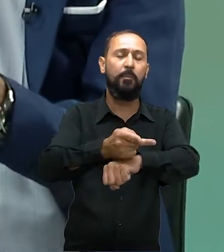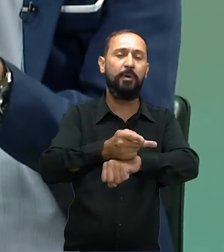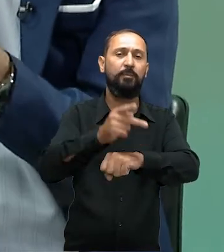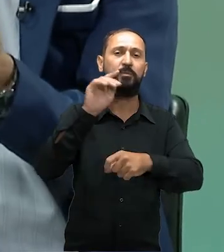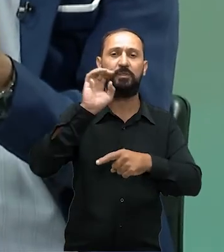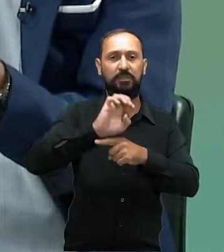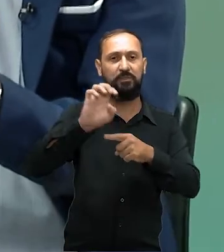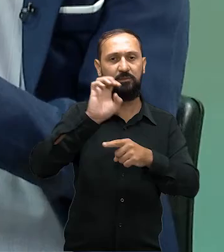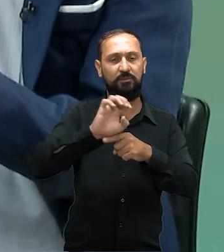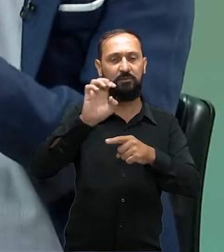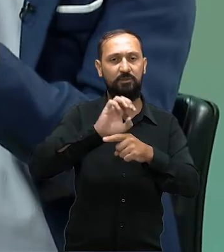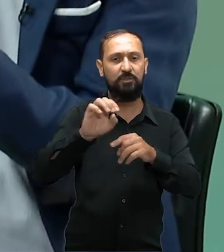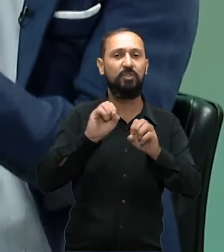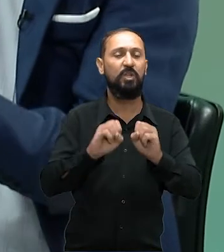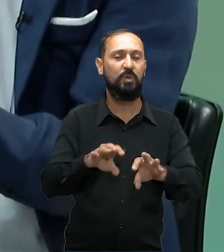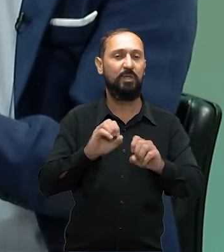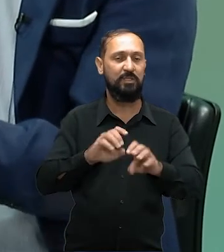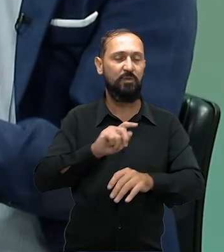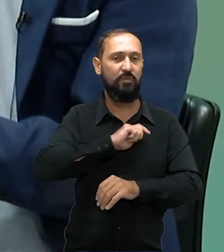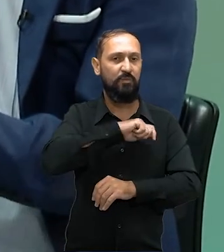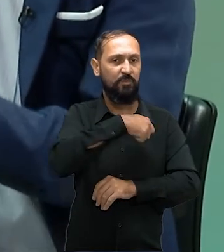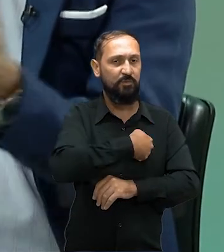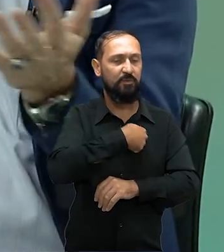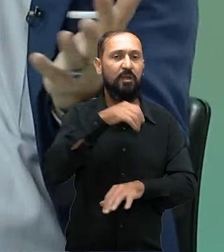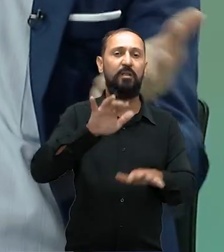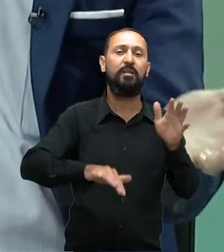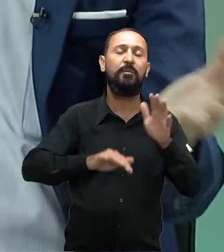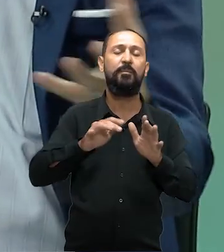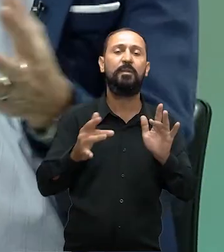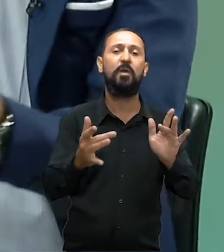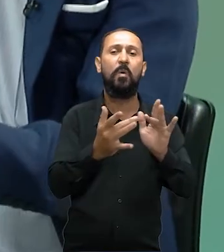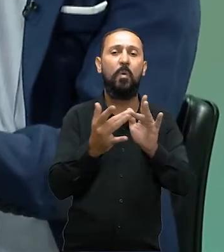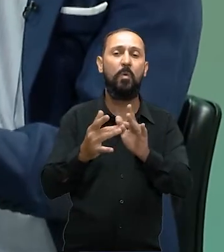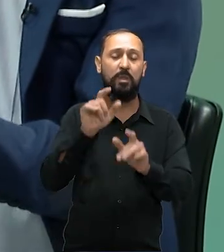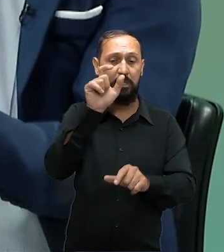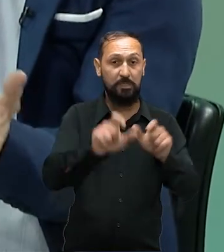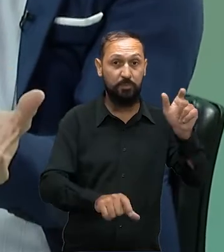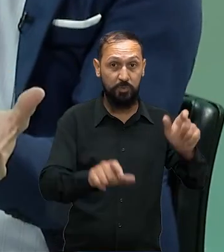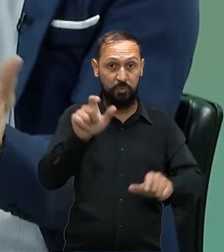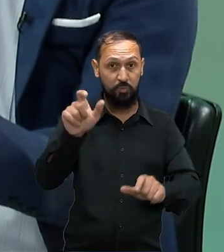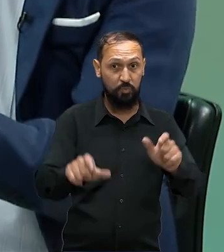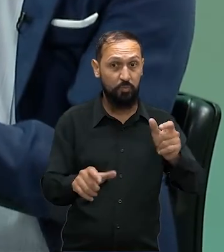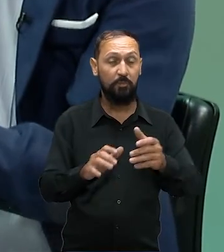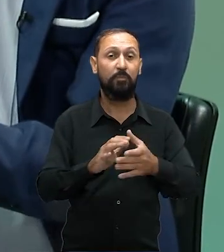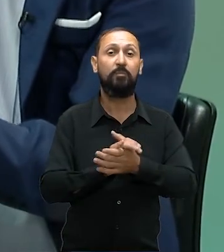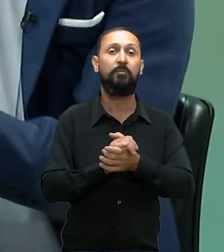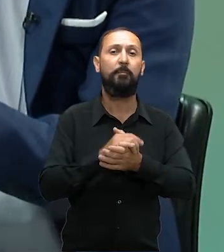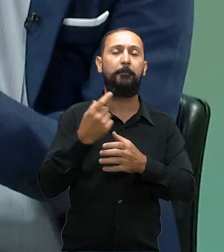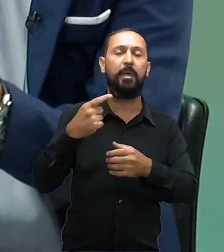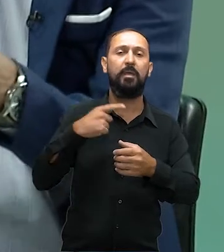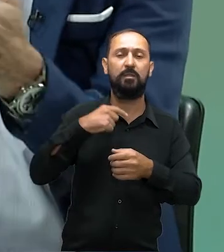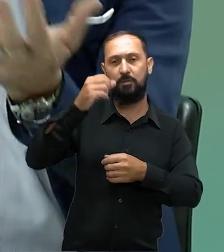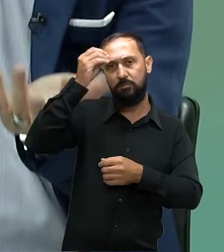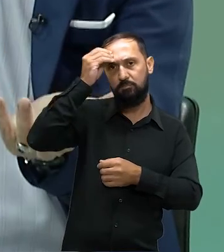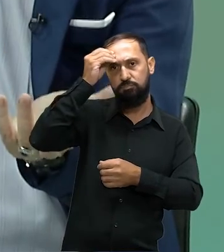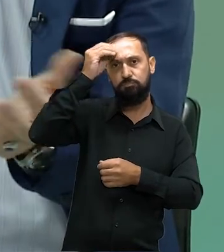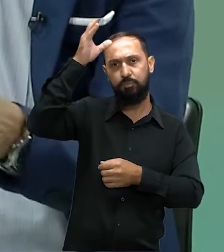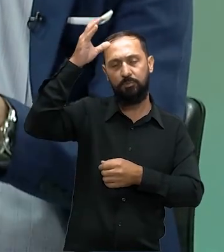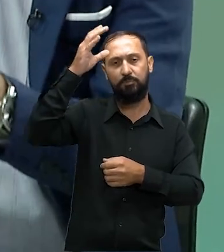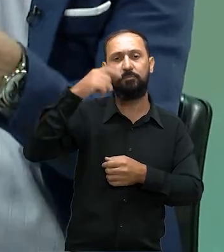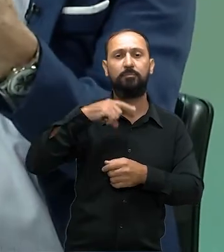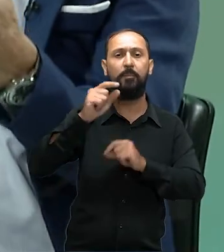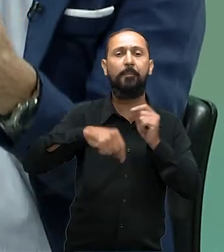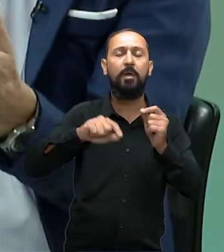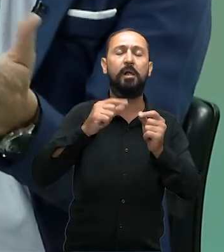prêmio estadual de educação fiscal, também para aproximar o cidadão, né, dessa conscientização,